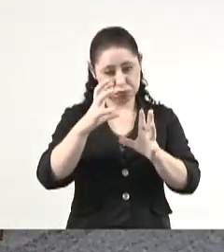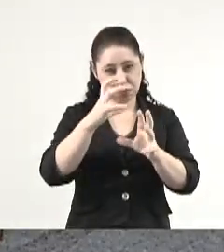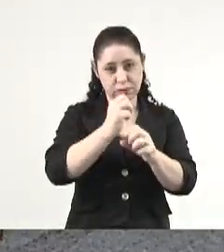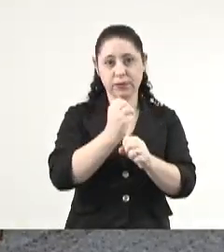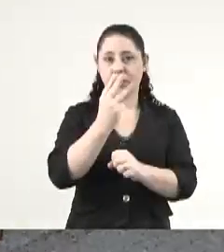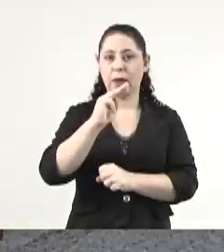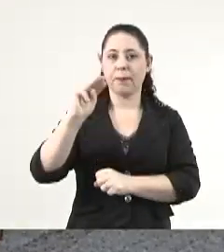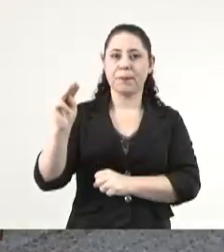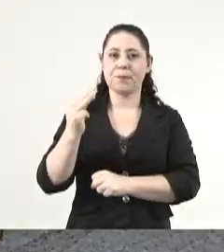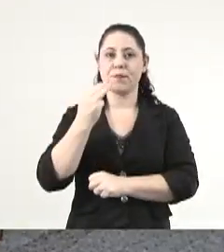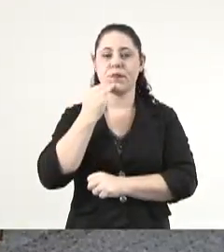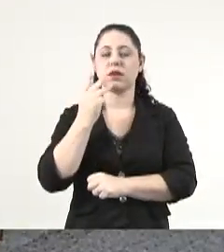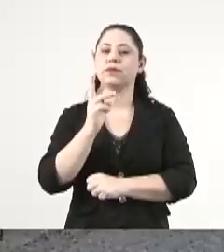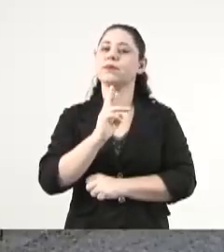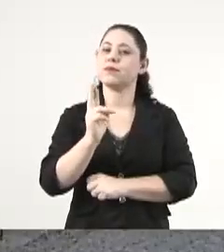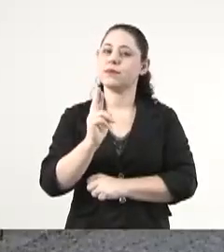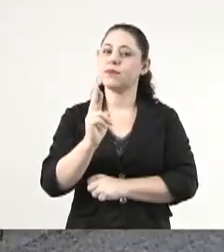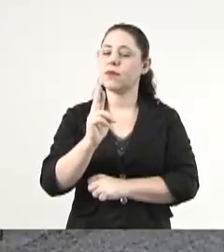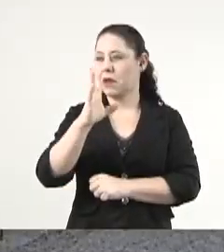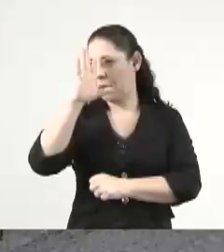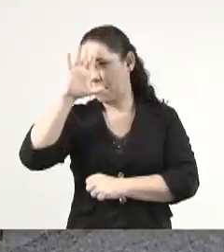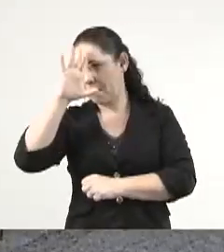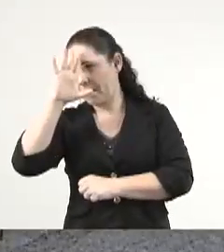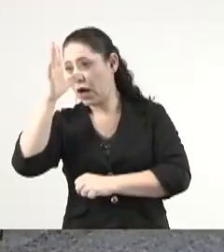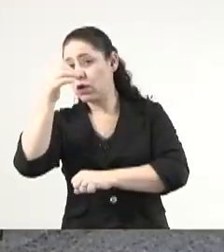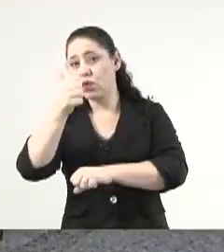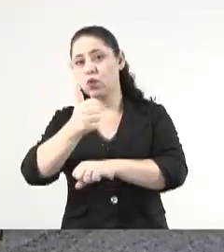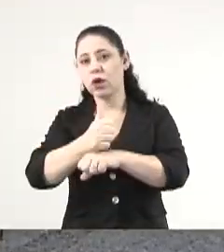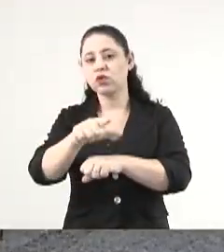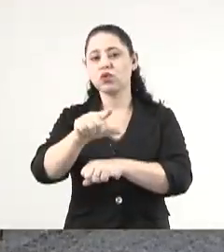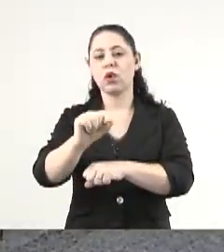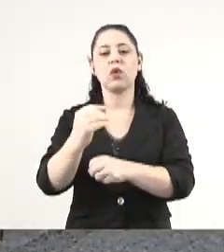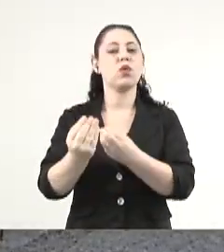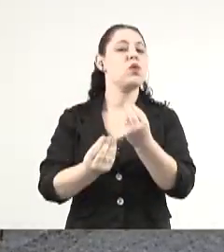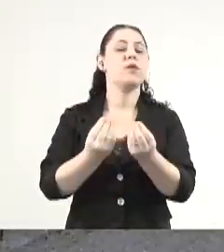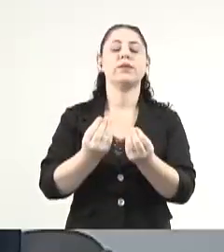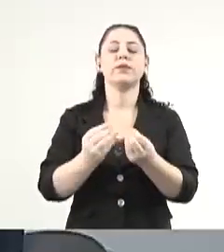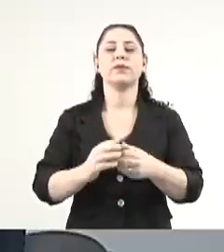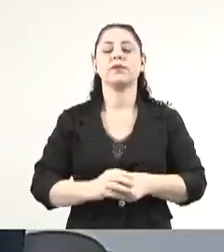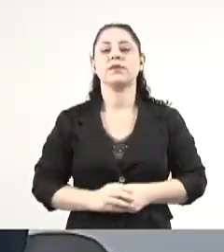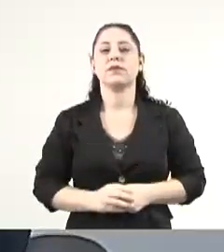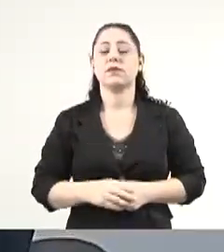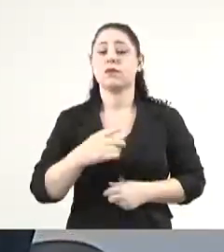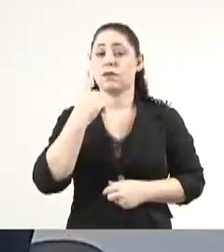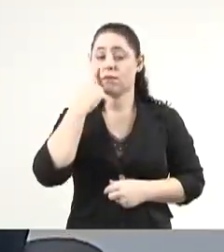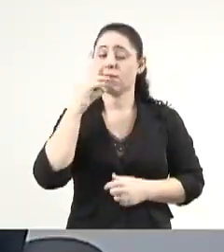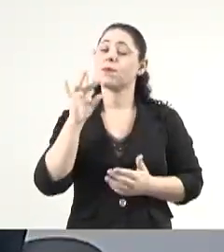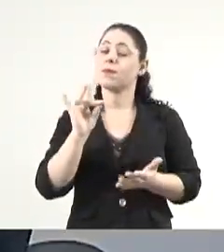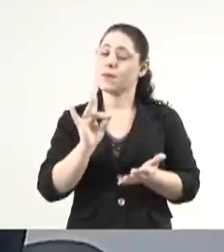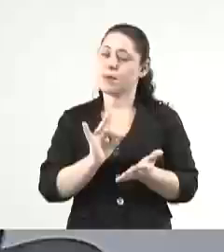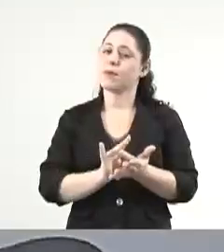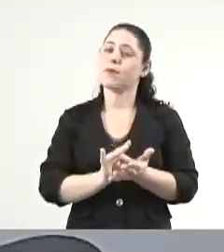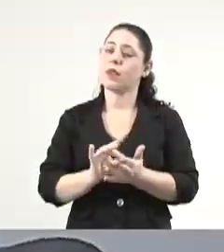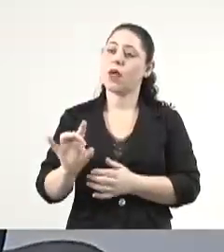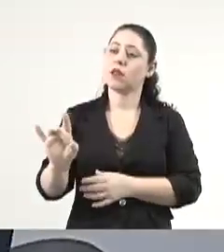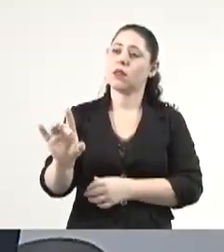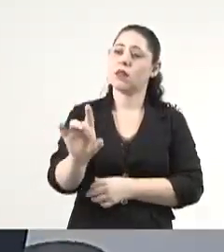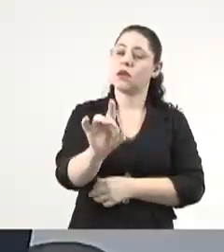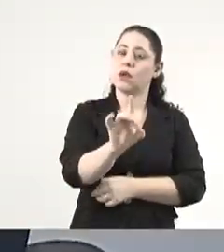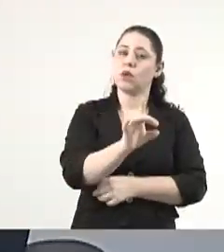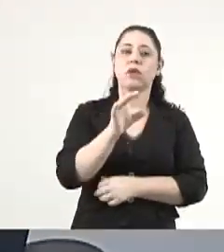de R$3 milhões? Como priorizar ou escolher onde destinar as emendas? Olha, em verdade, cada um de